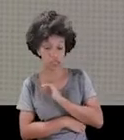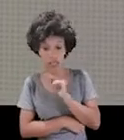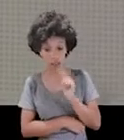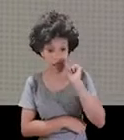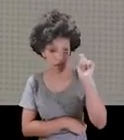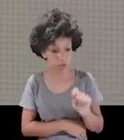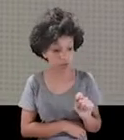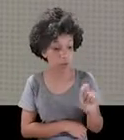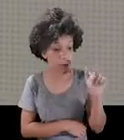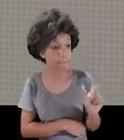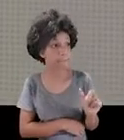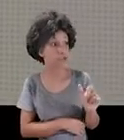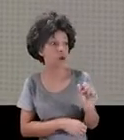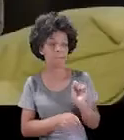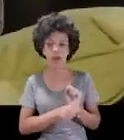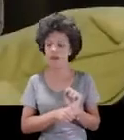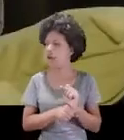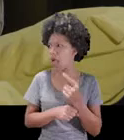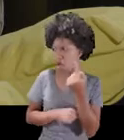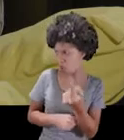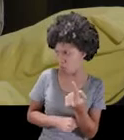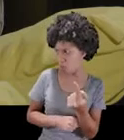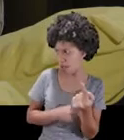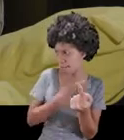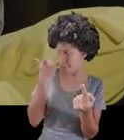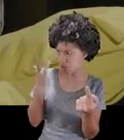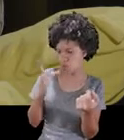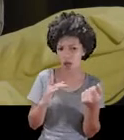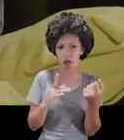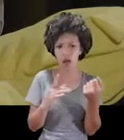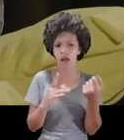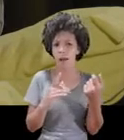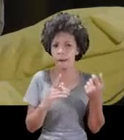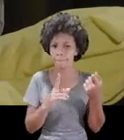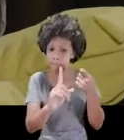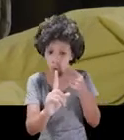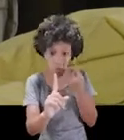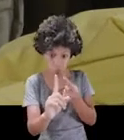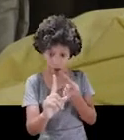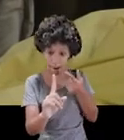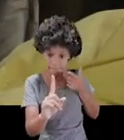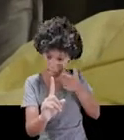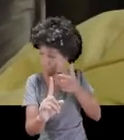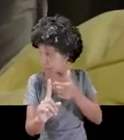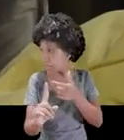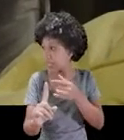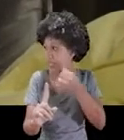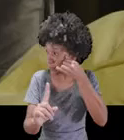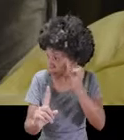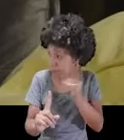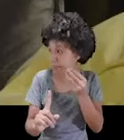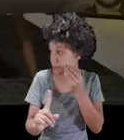e ela na Ucrânia uma pessoa fica parando uma pessoa batendo em várias na Rússia e uma pessoa na